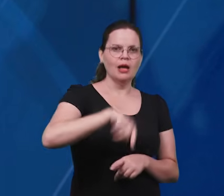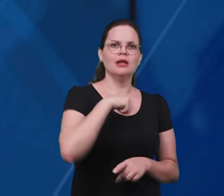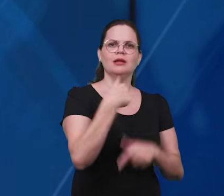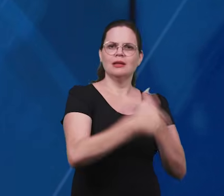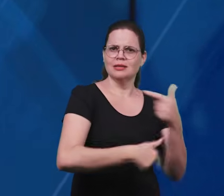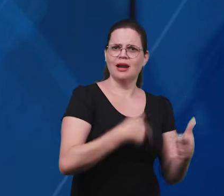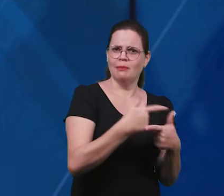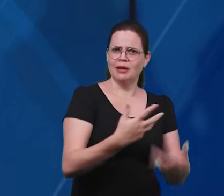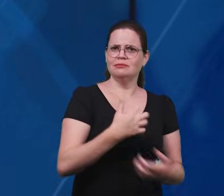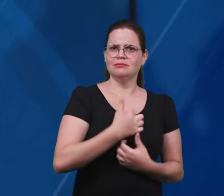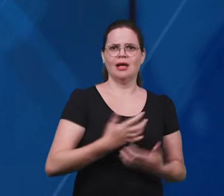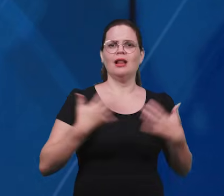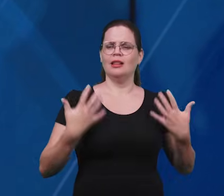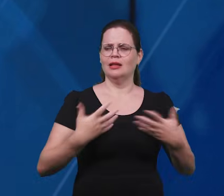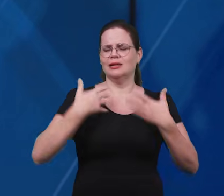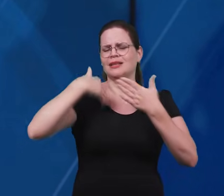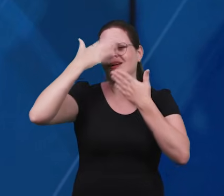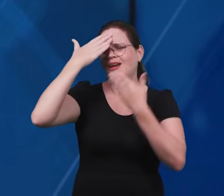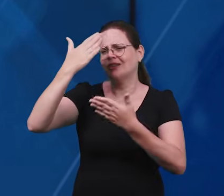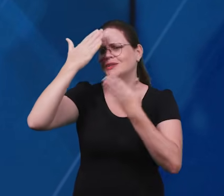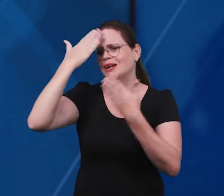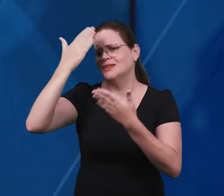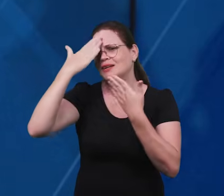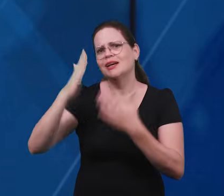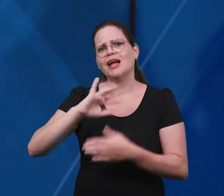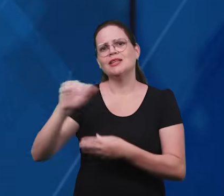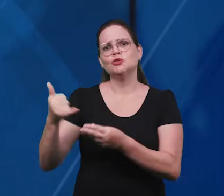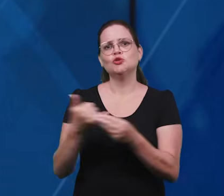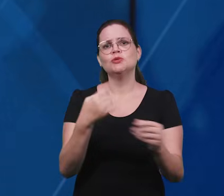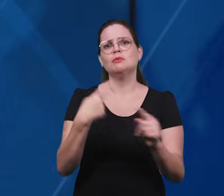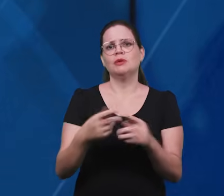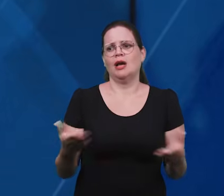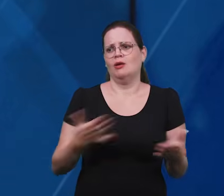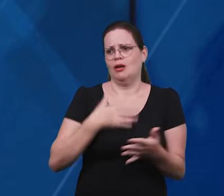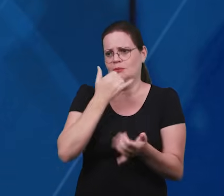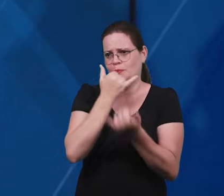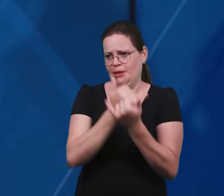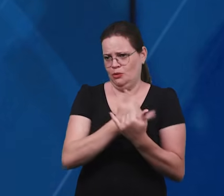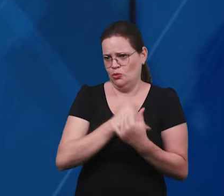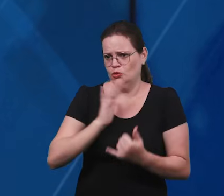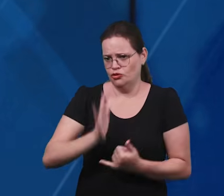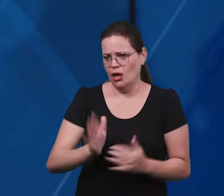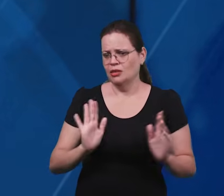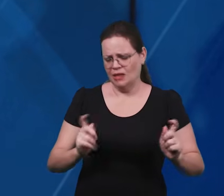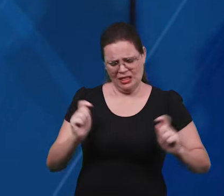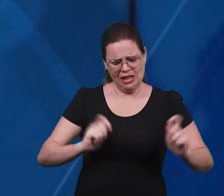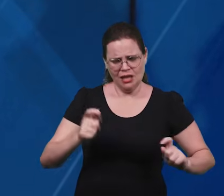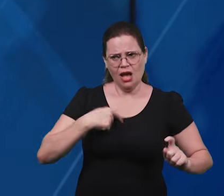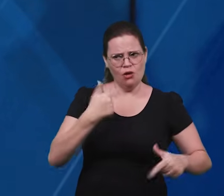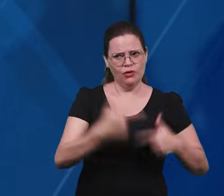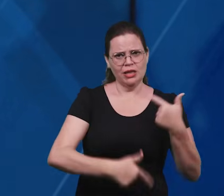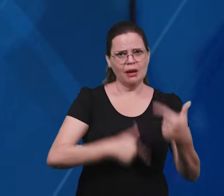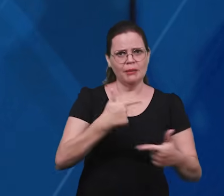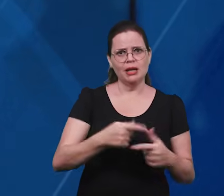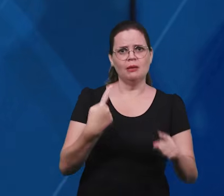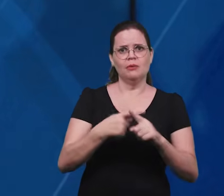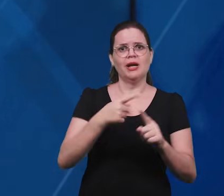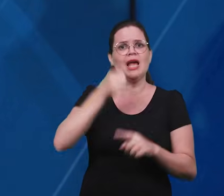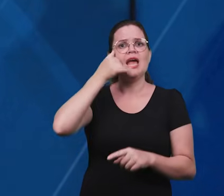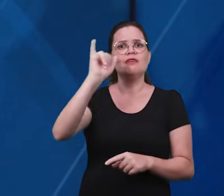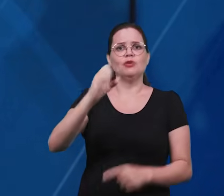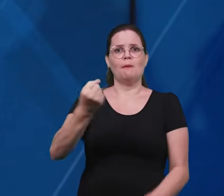muita alegria e com muita gratidão por estarem agora perdoados e salvos da condenação da